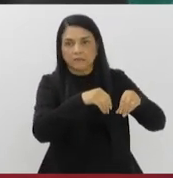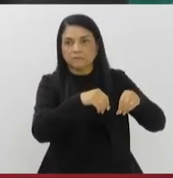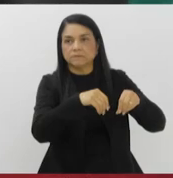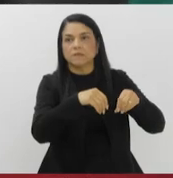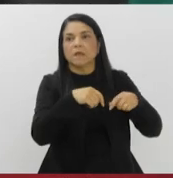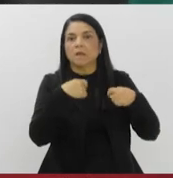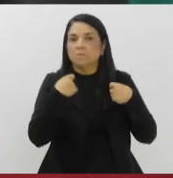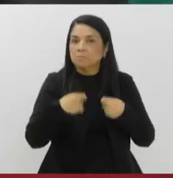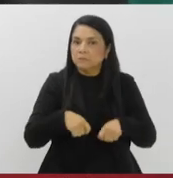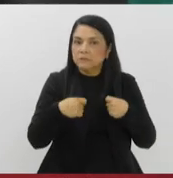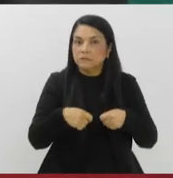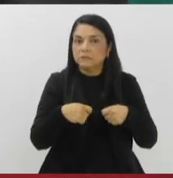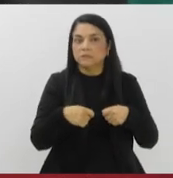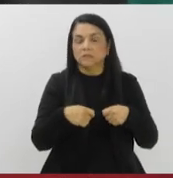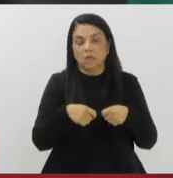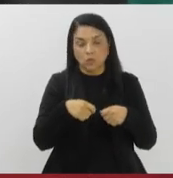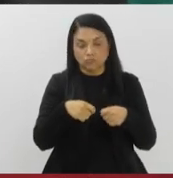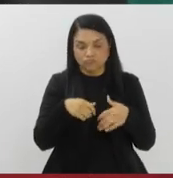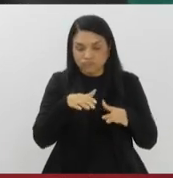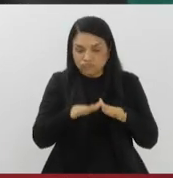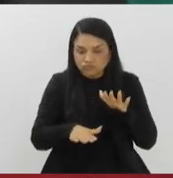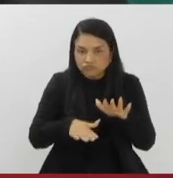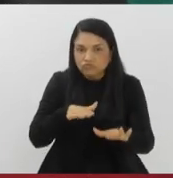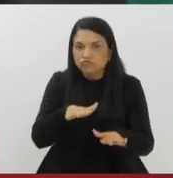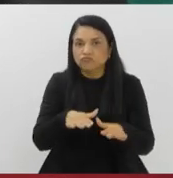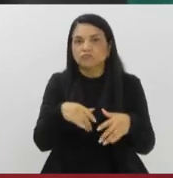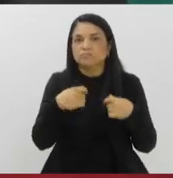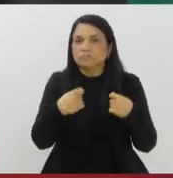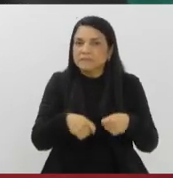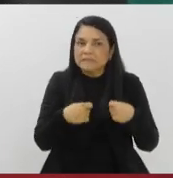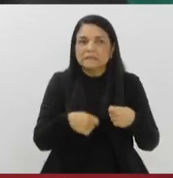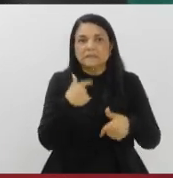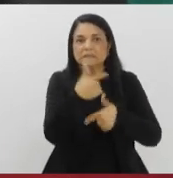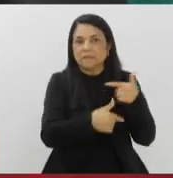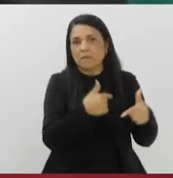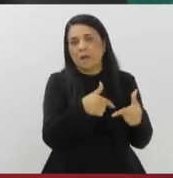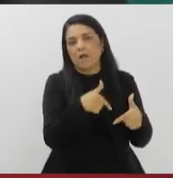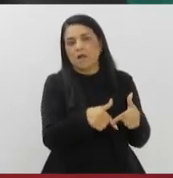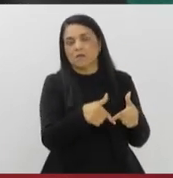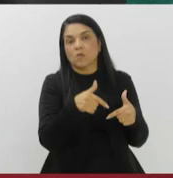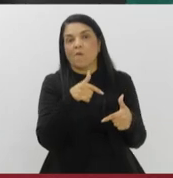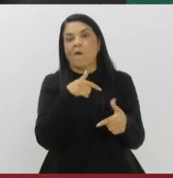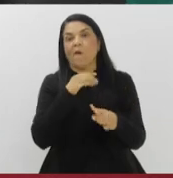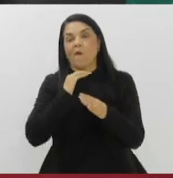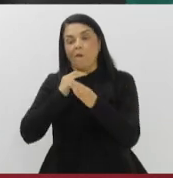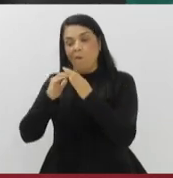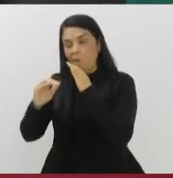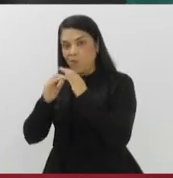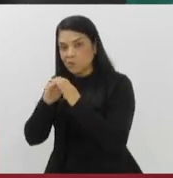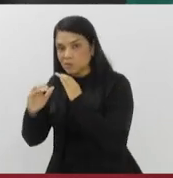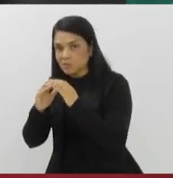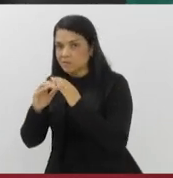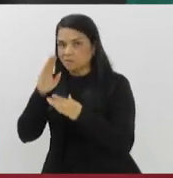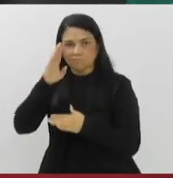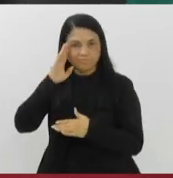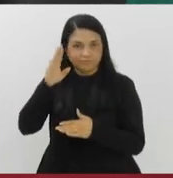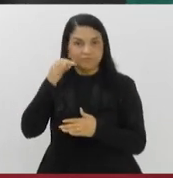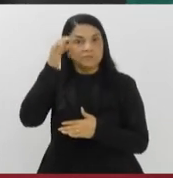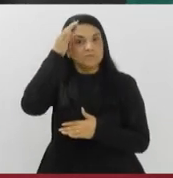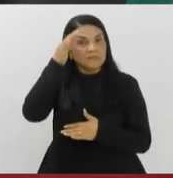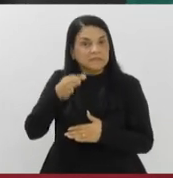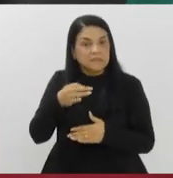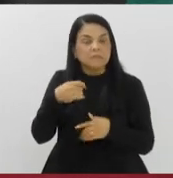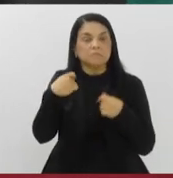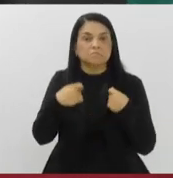que partir disso, é o chão que a gente pisa, não tem jeito. A questão da comunicação, né, que é fundamental, as pessoas têm que entender do que você